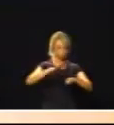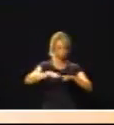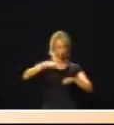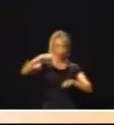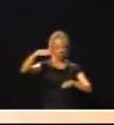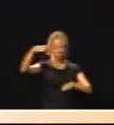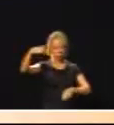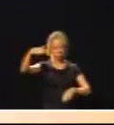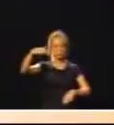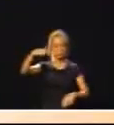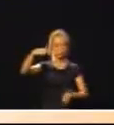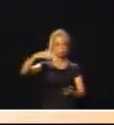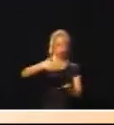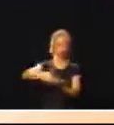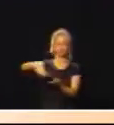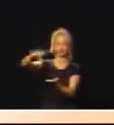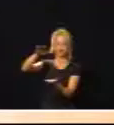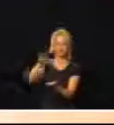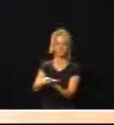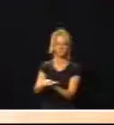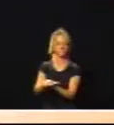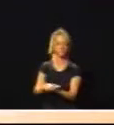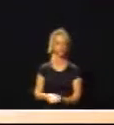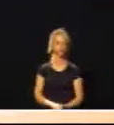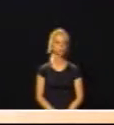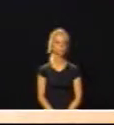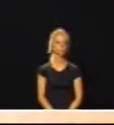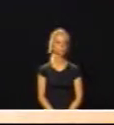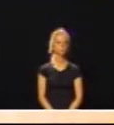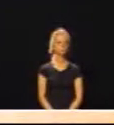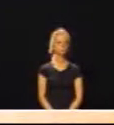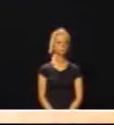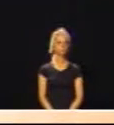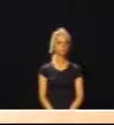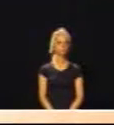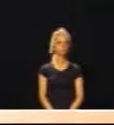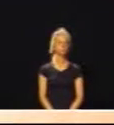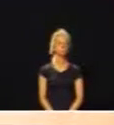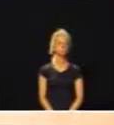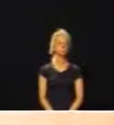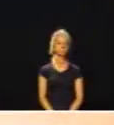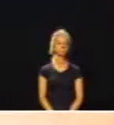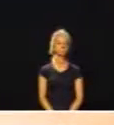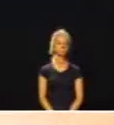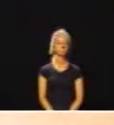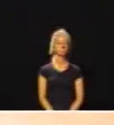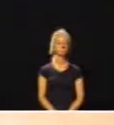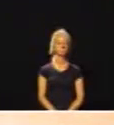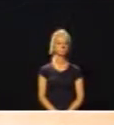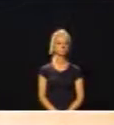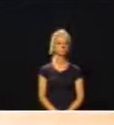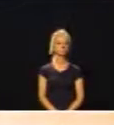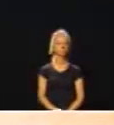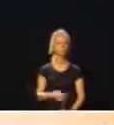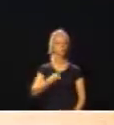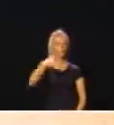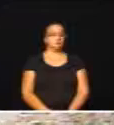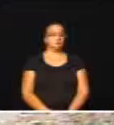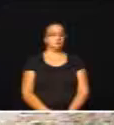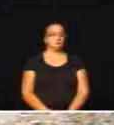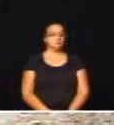multa então é tolerancia zero jogou lixo pegou e tenho certeza que isso vai melhorar e